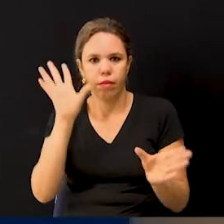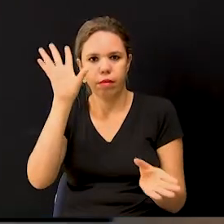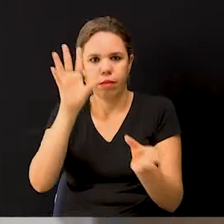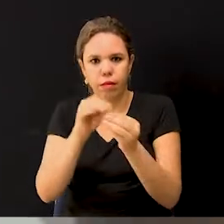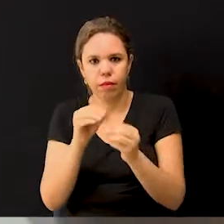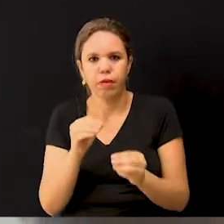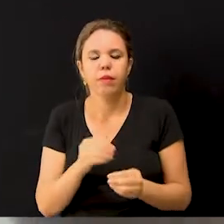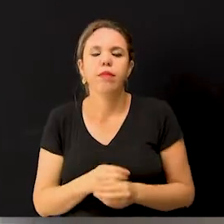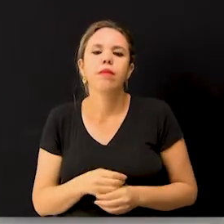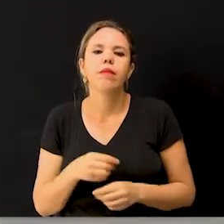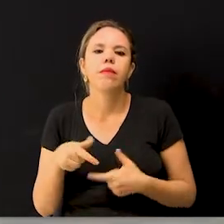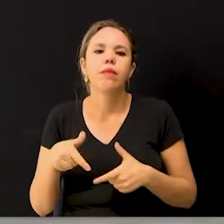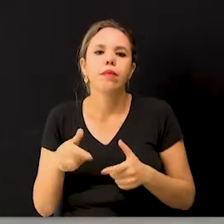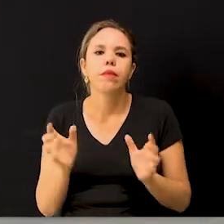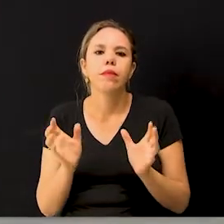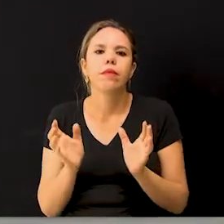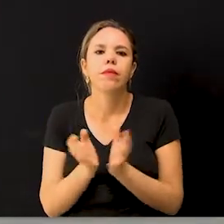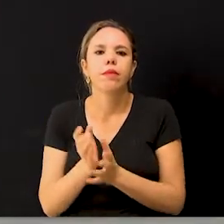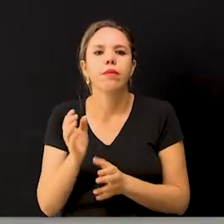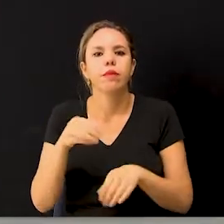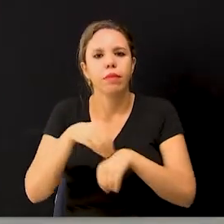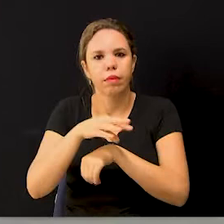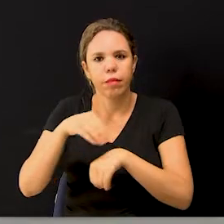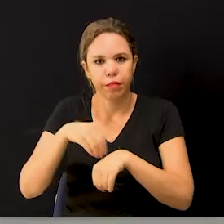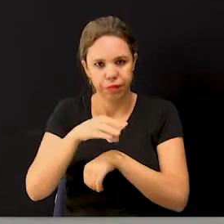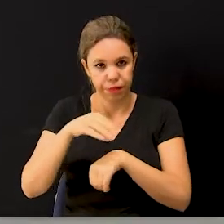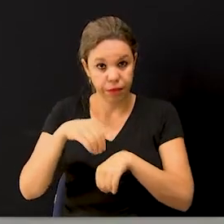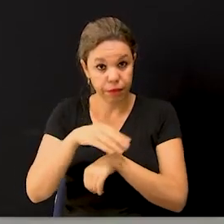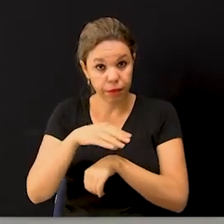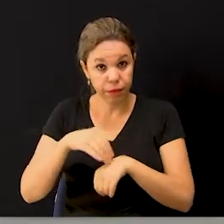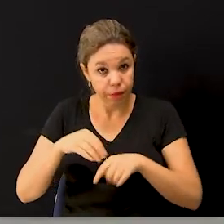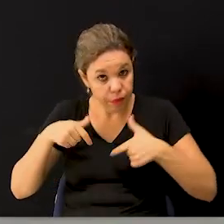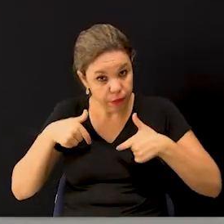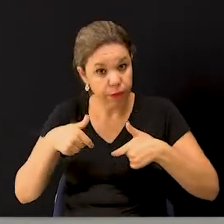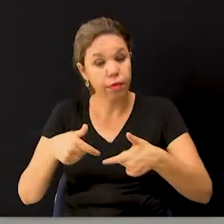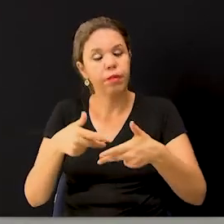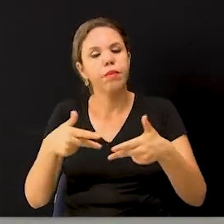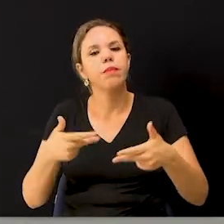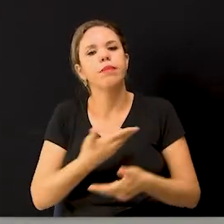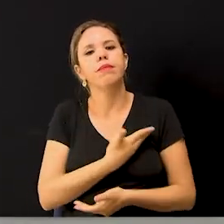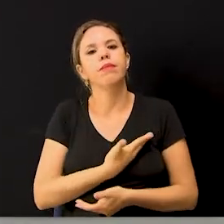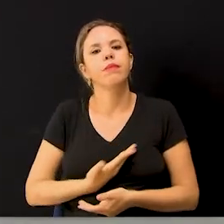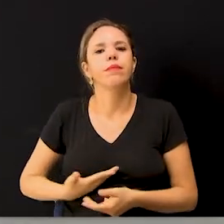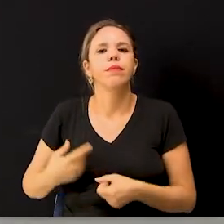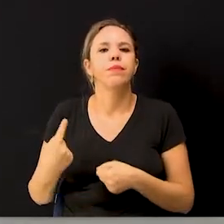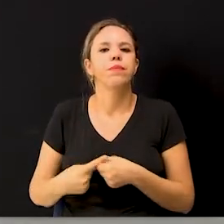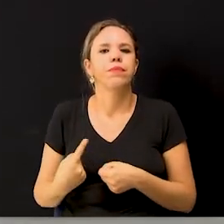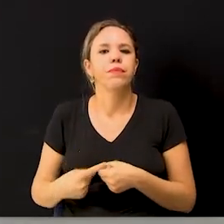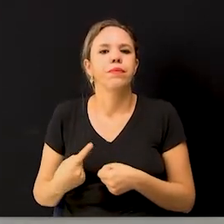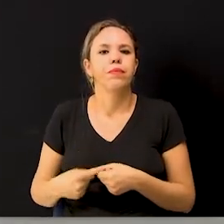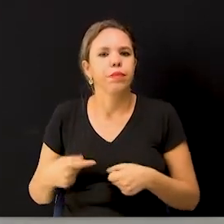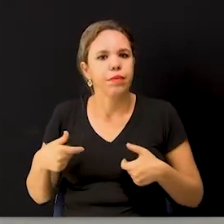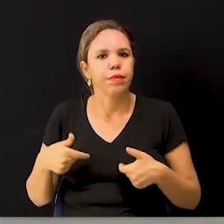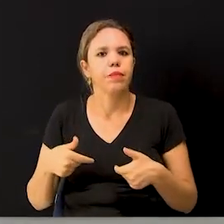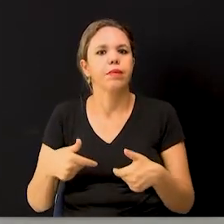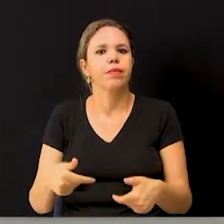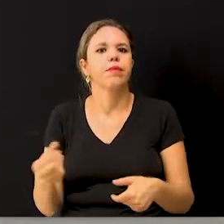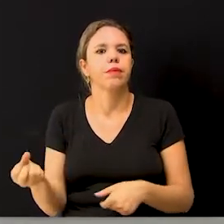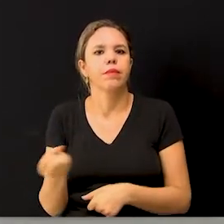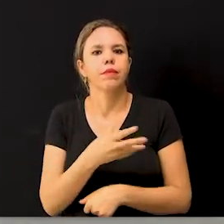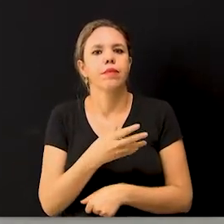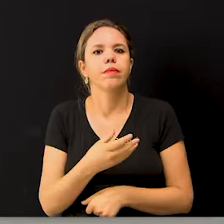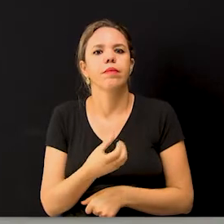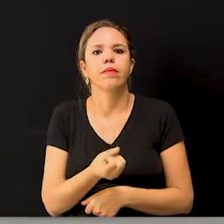resumo do encontro da comissão. Foram passados todas as ações do governo municipal para o enfrentamento